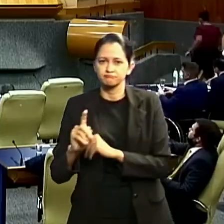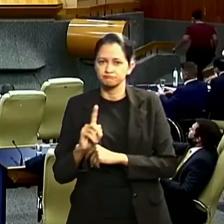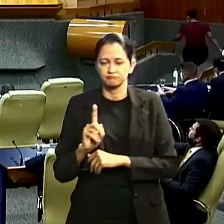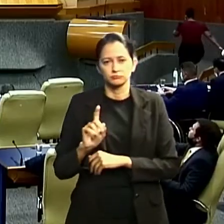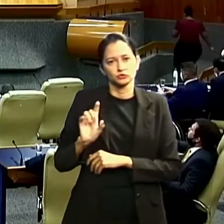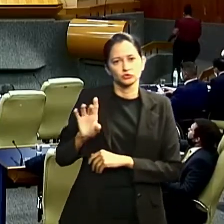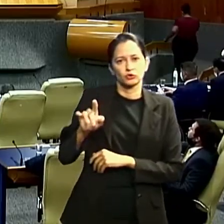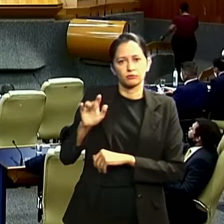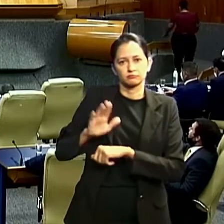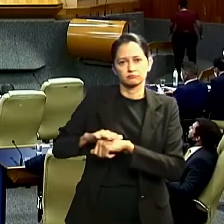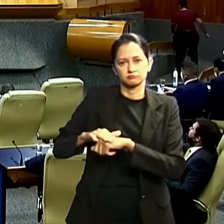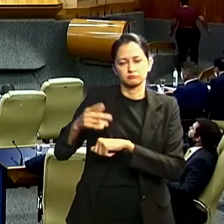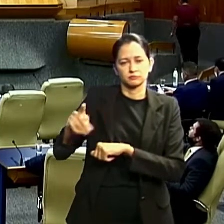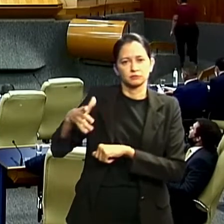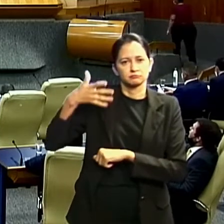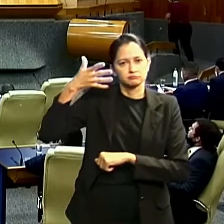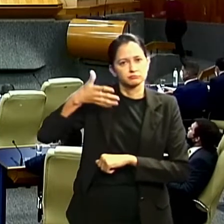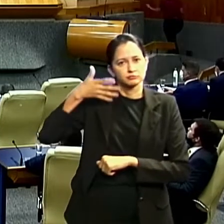Hã?